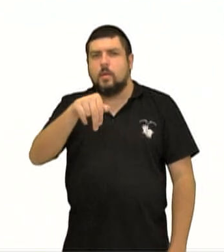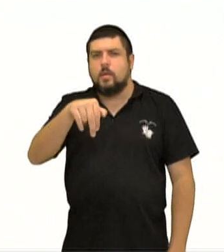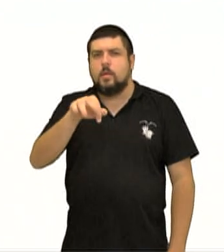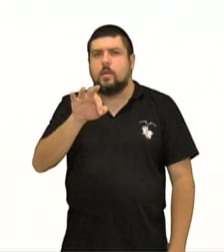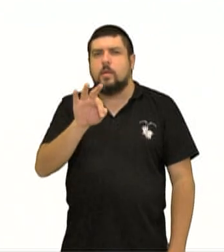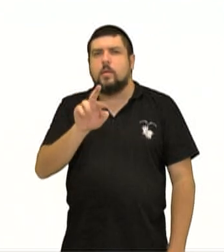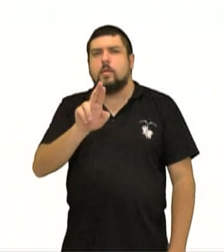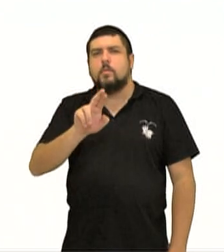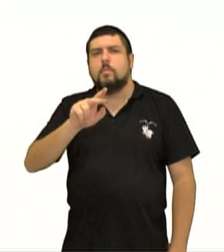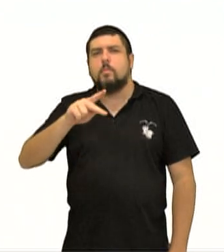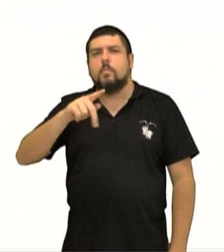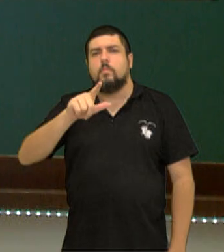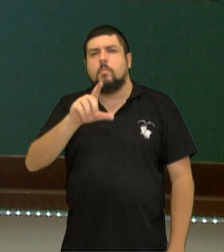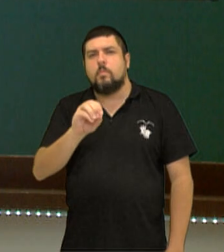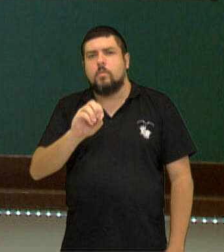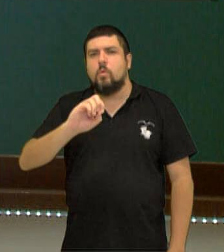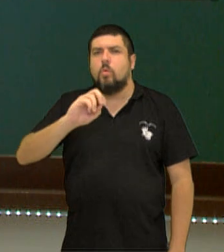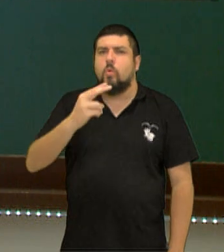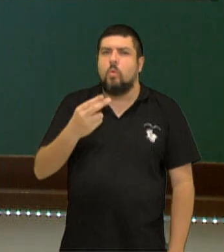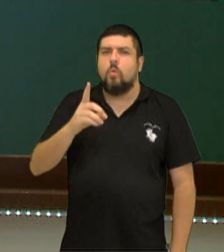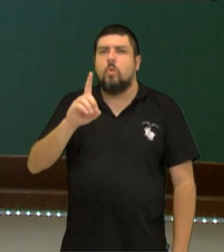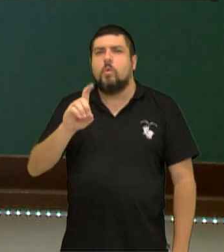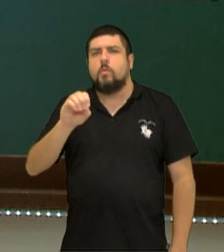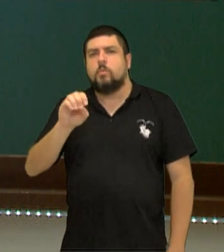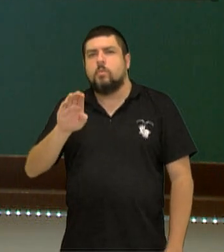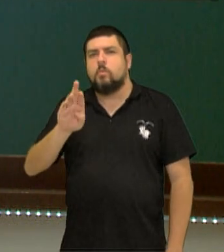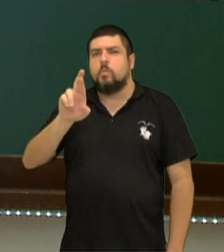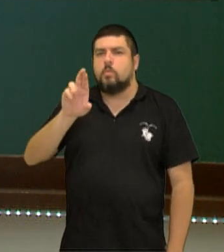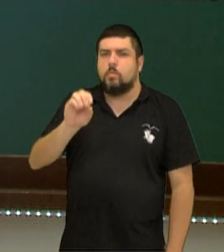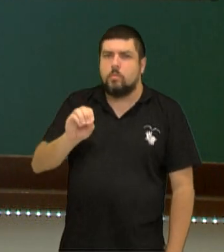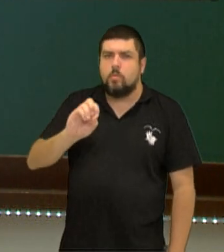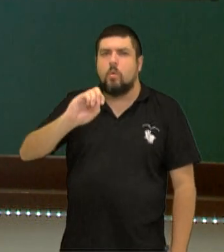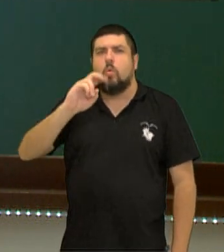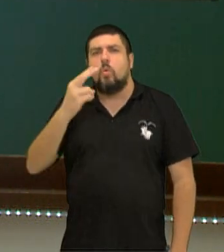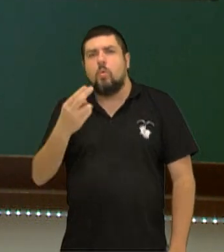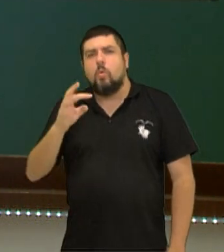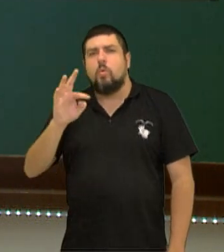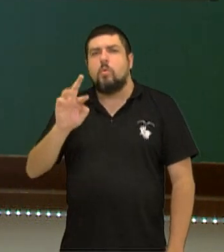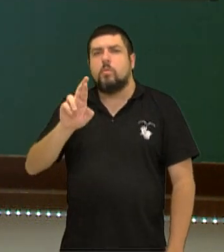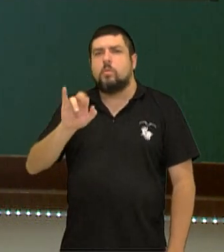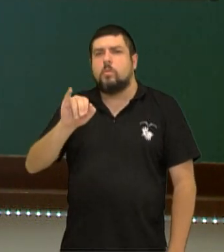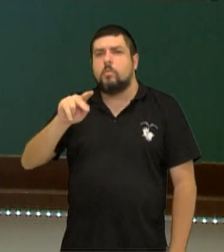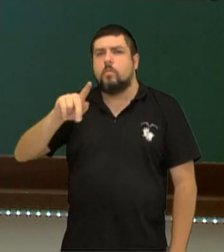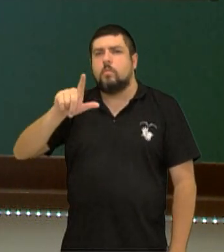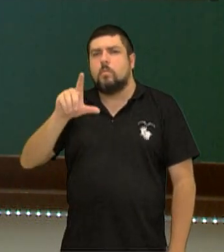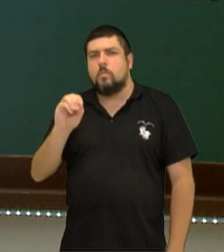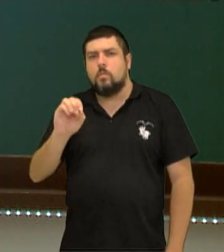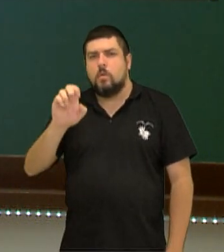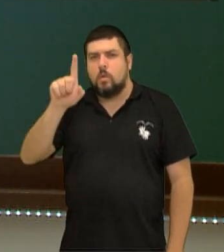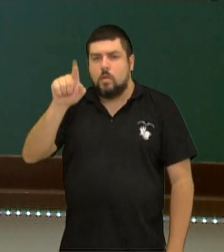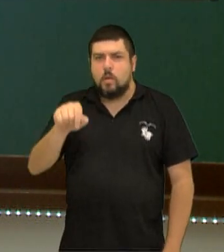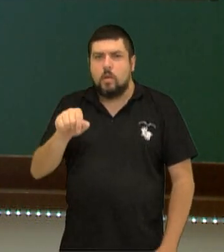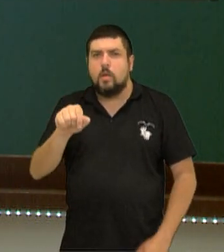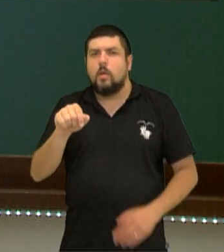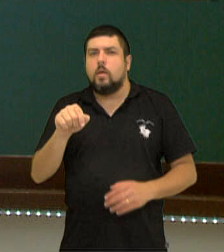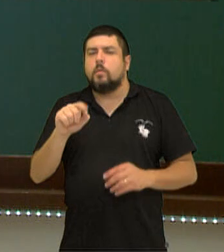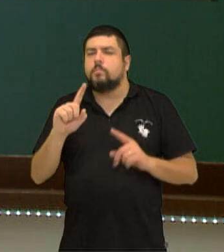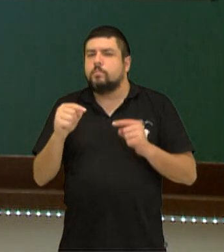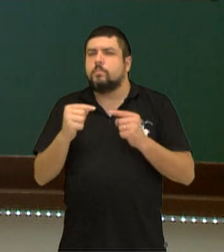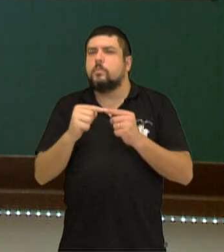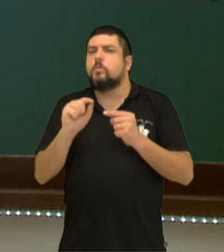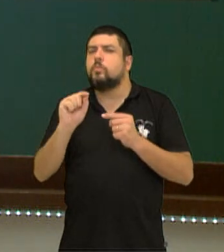triplo, dobro, significa, remete a uma operação de